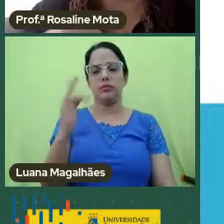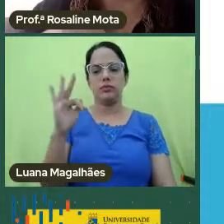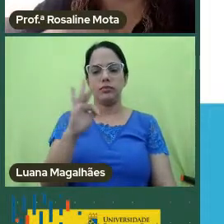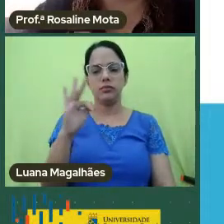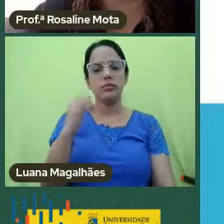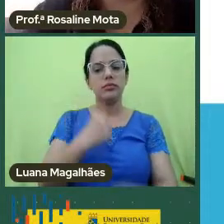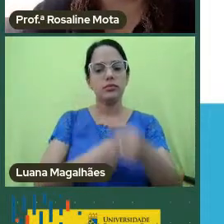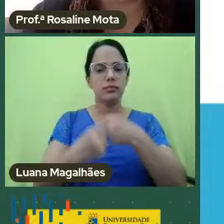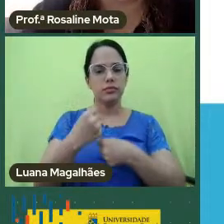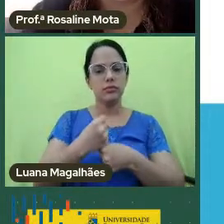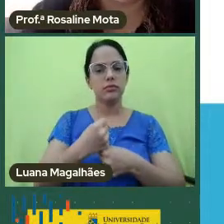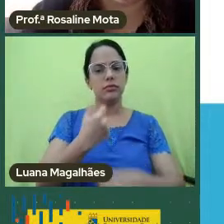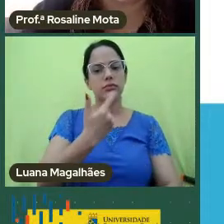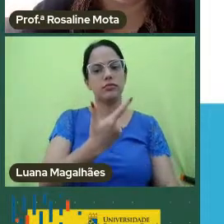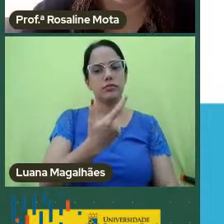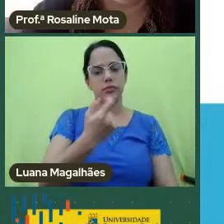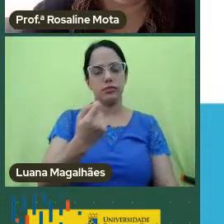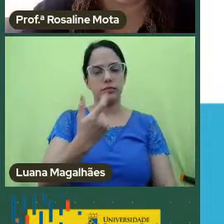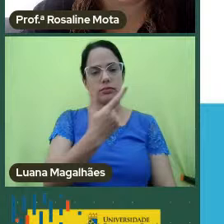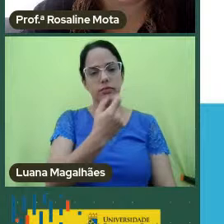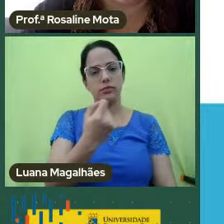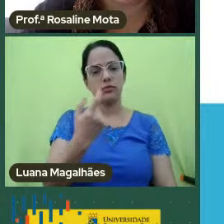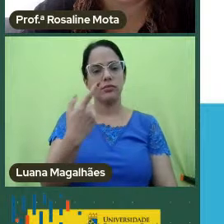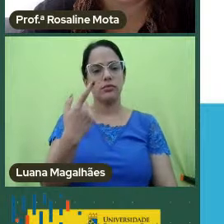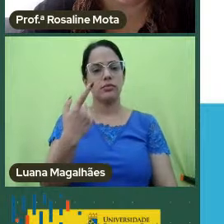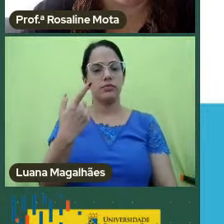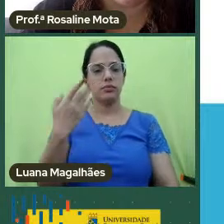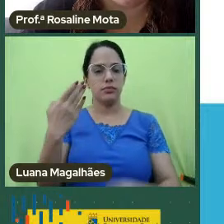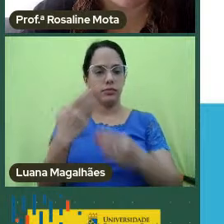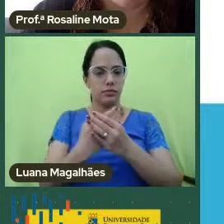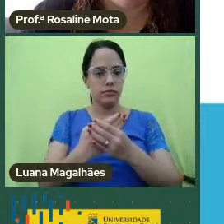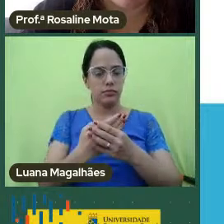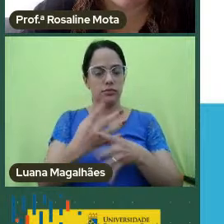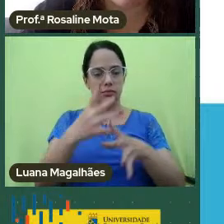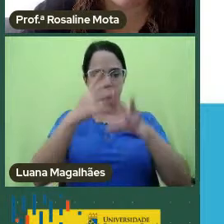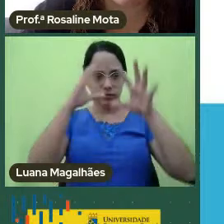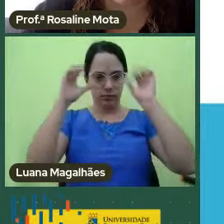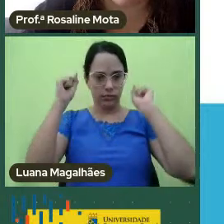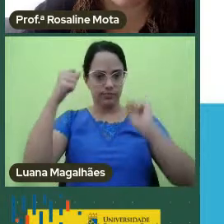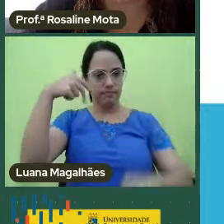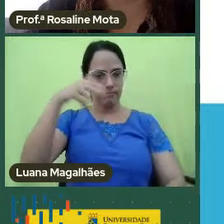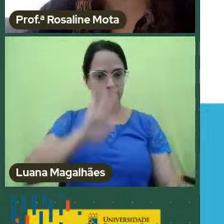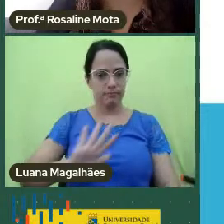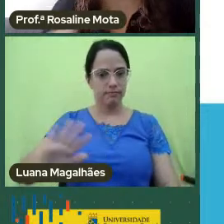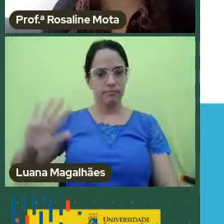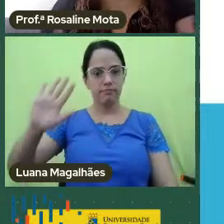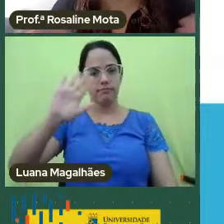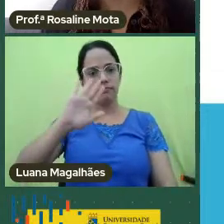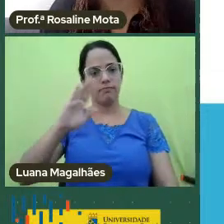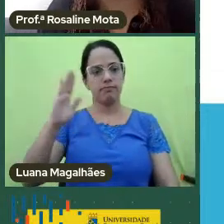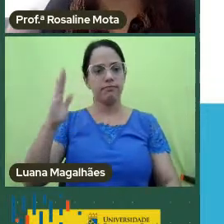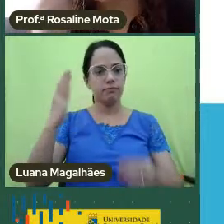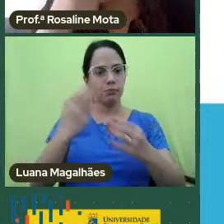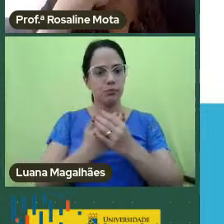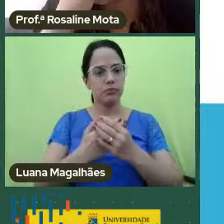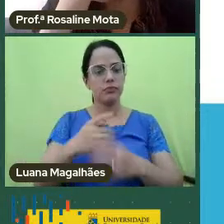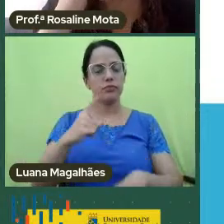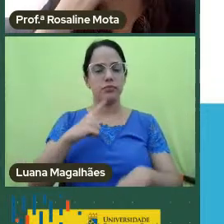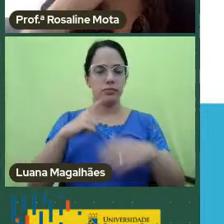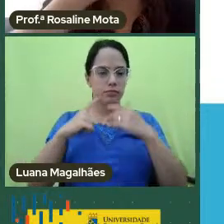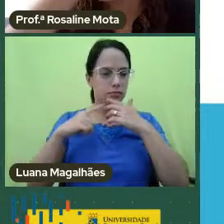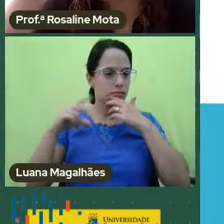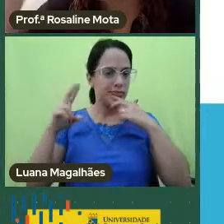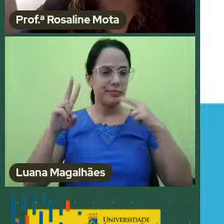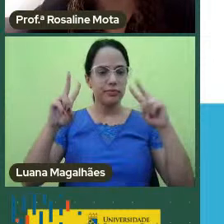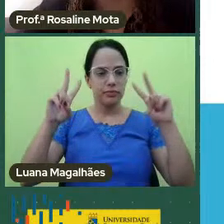é do Arquivo Nacional, do Conselho Nacional de Arquivos, vai tratar